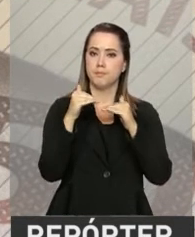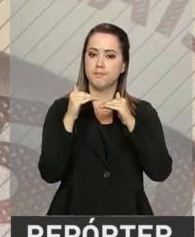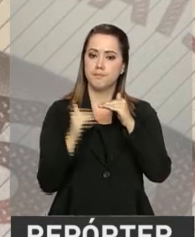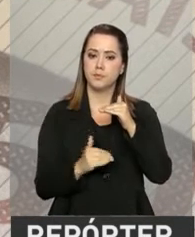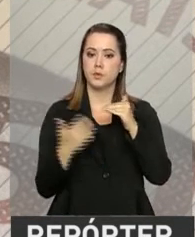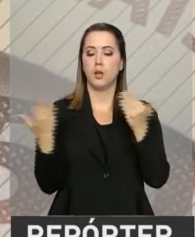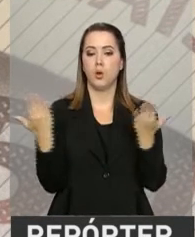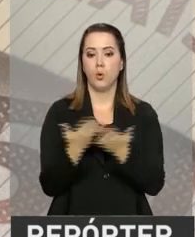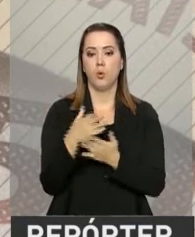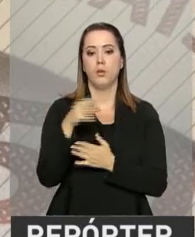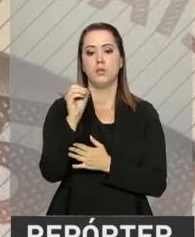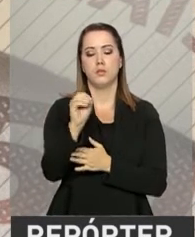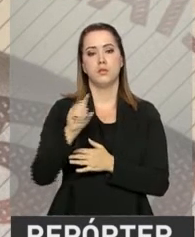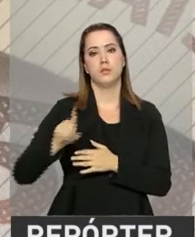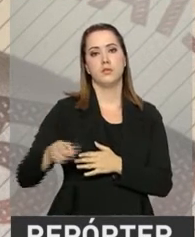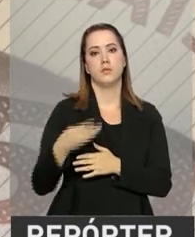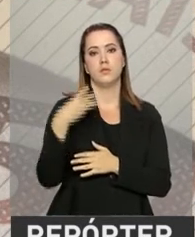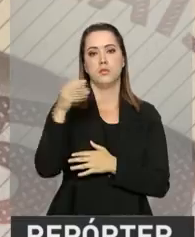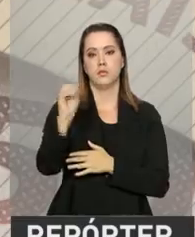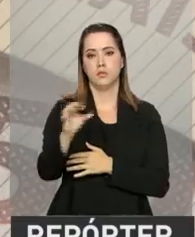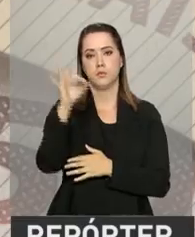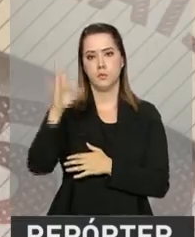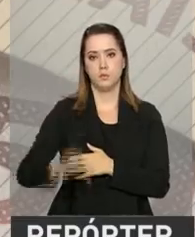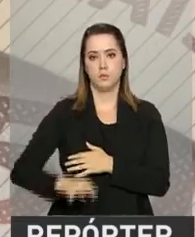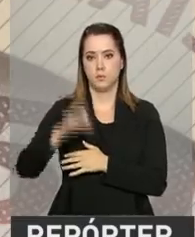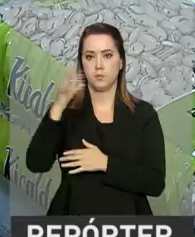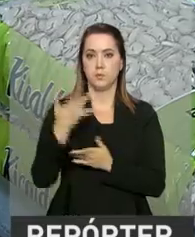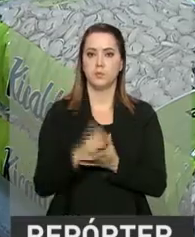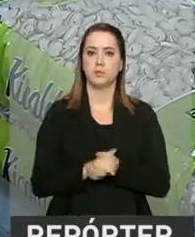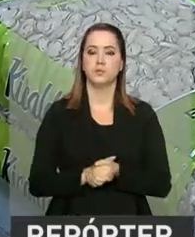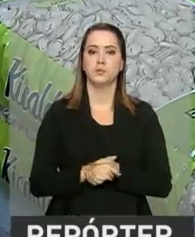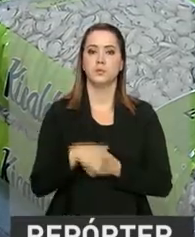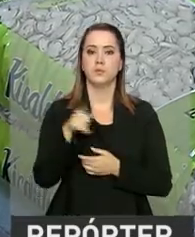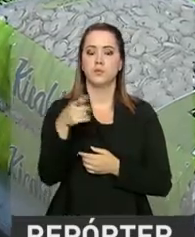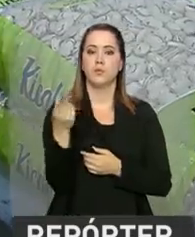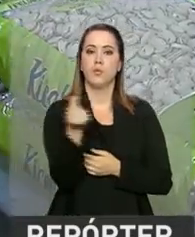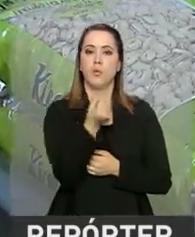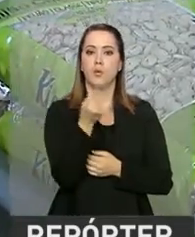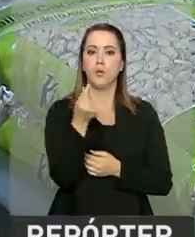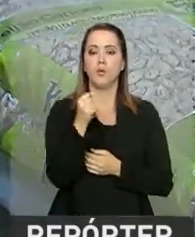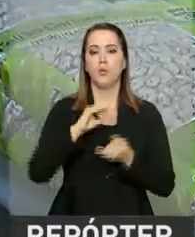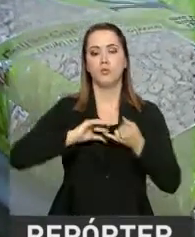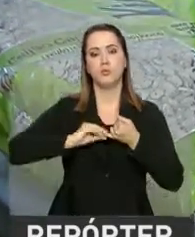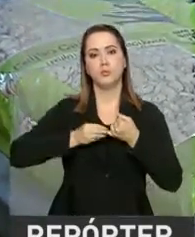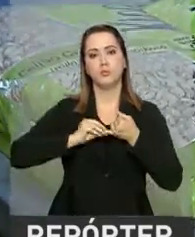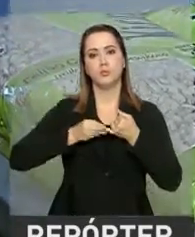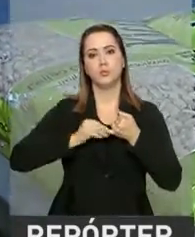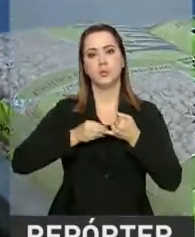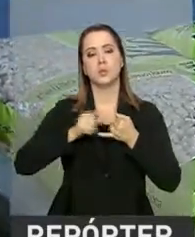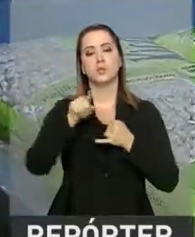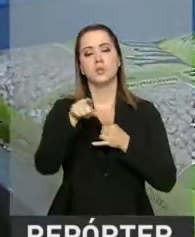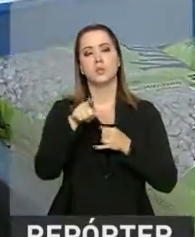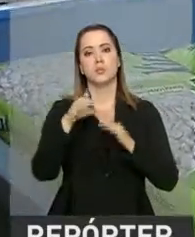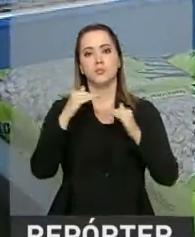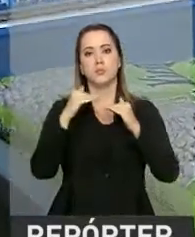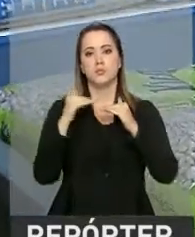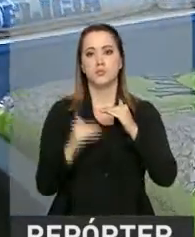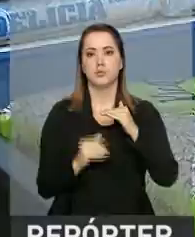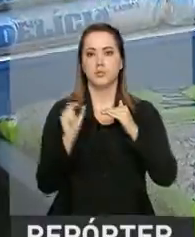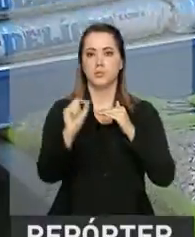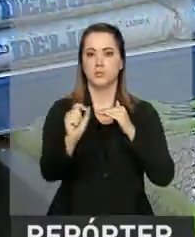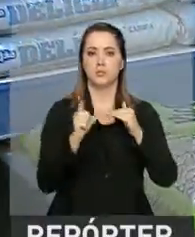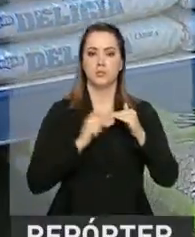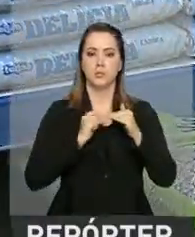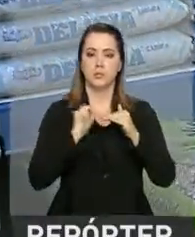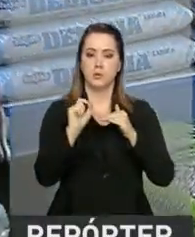de 1,32% para 0,30%. O preço do feijão carioca registrou a primeira queda após 10 meses seguidos